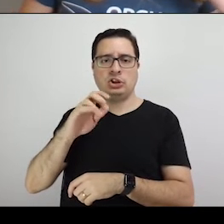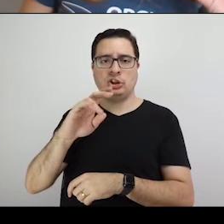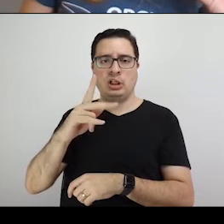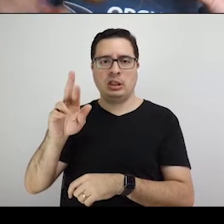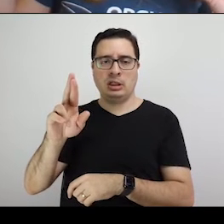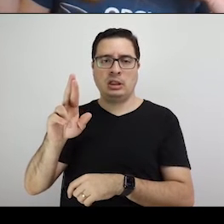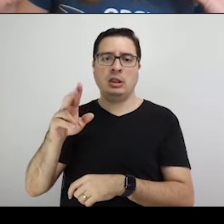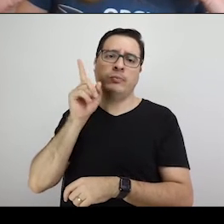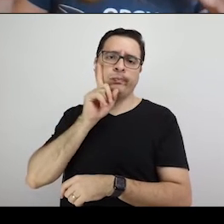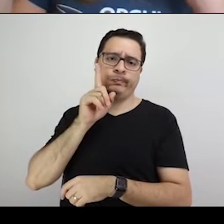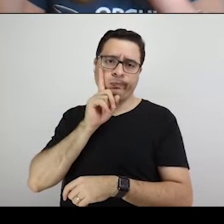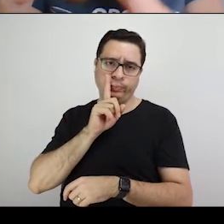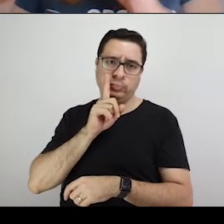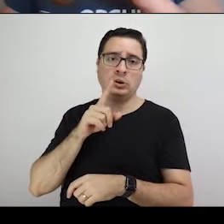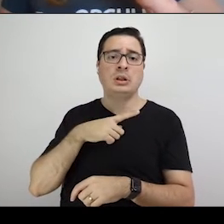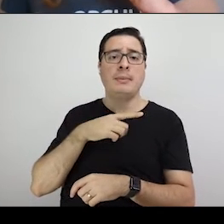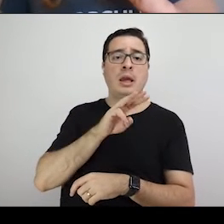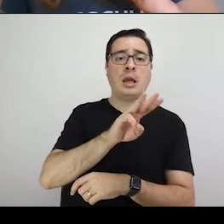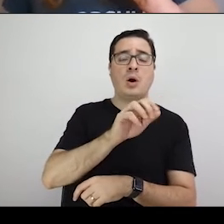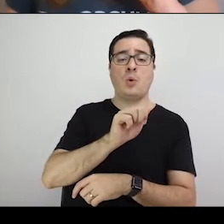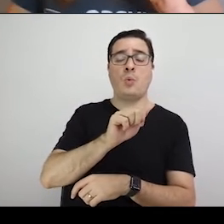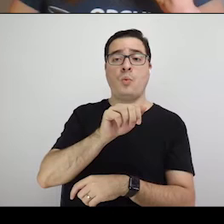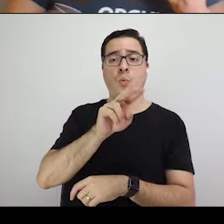a WAVE e TAM, que também